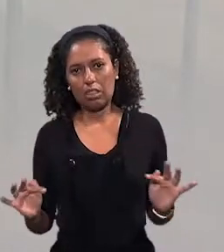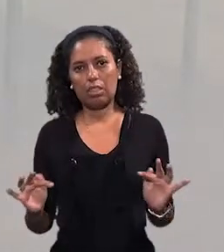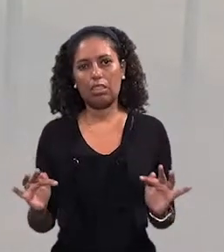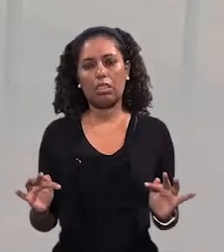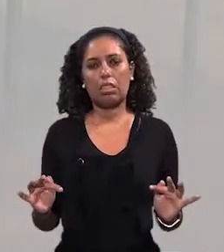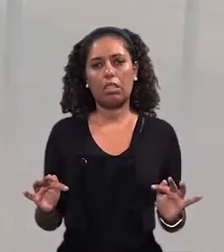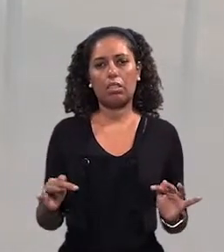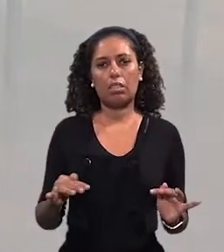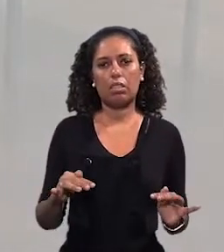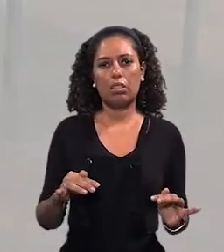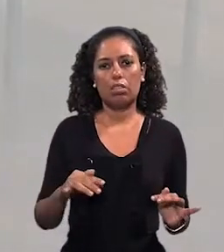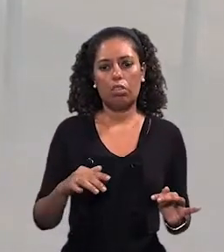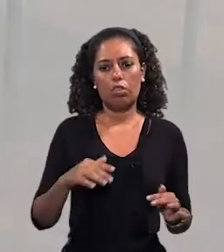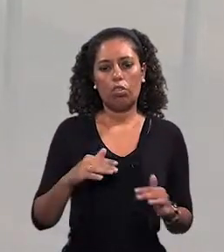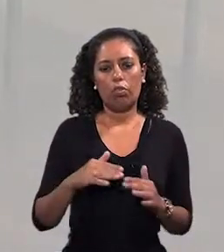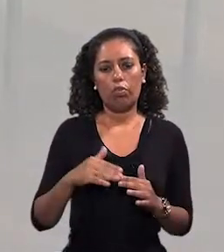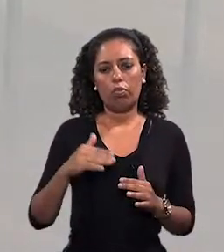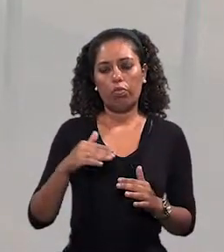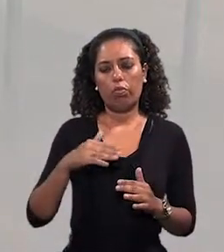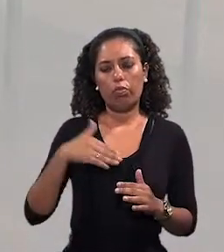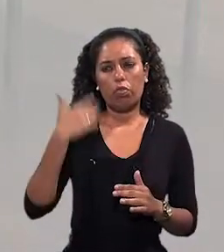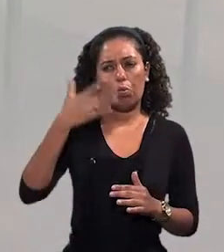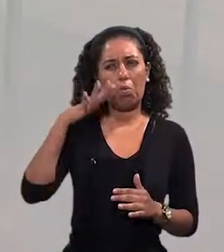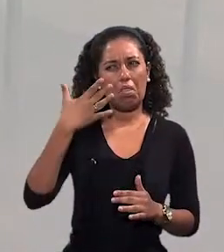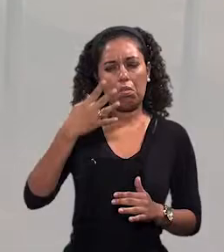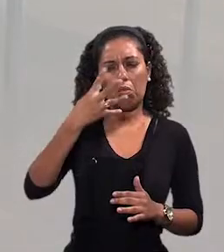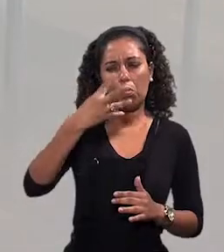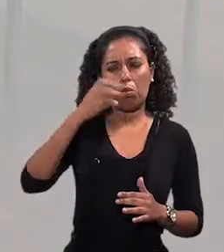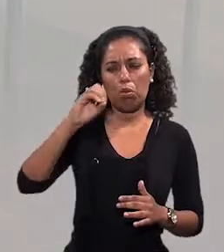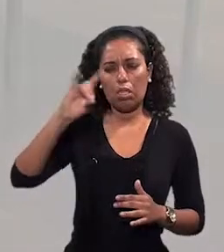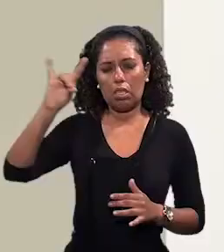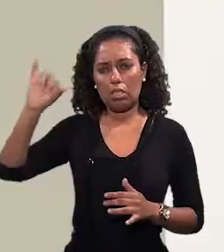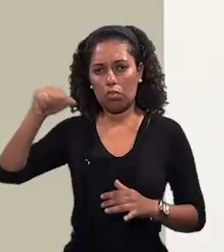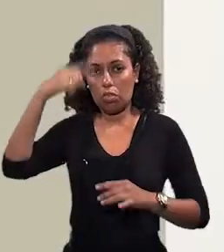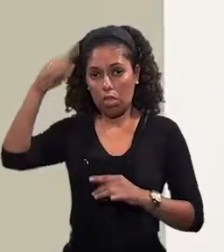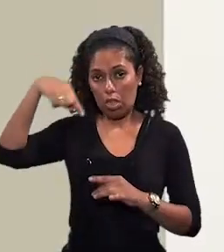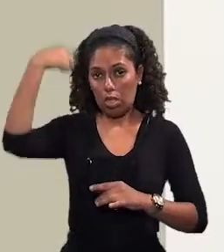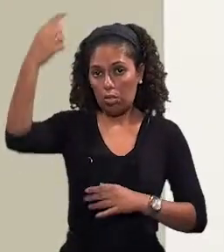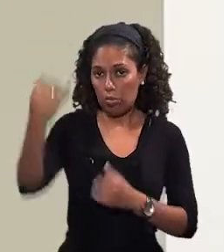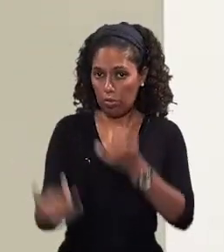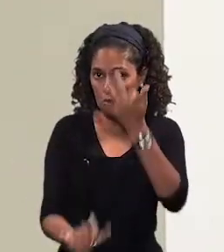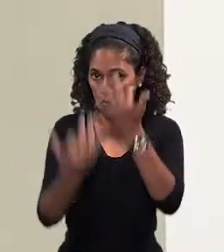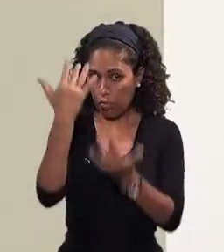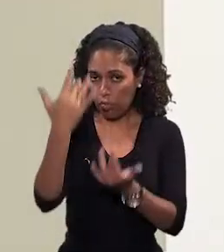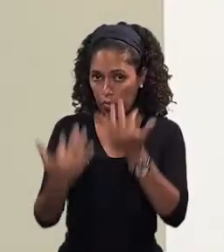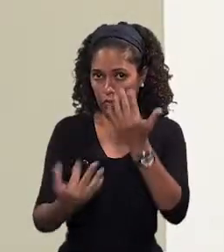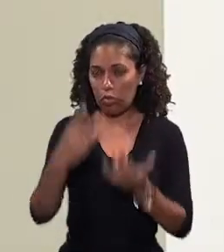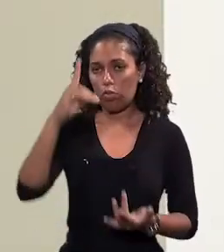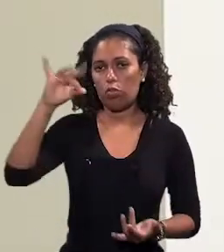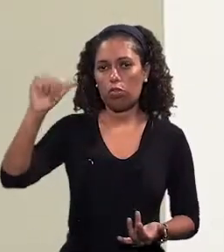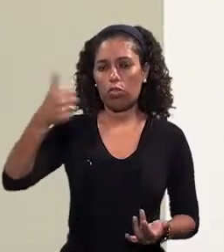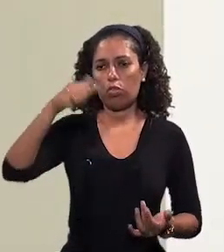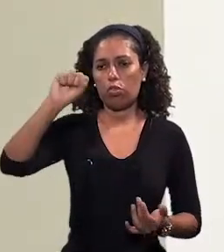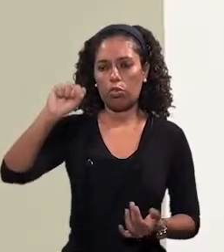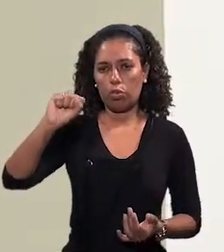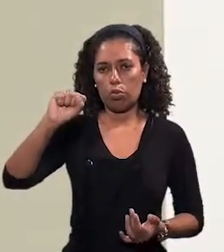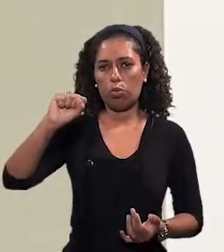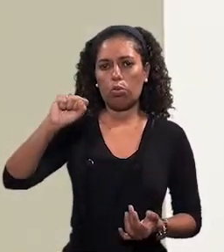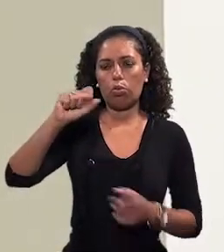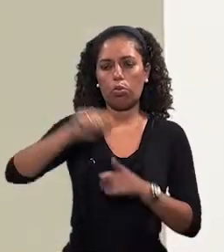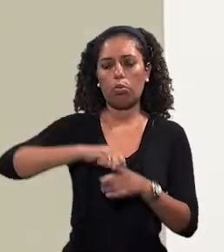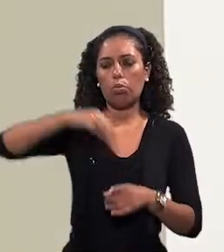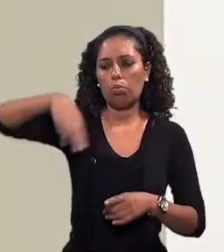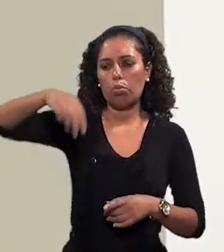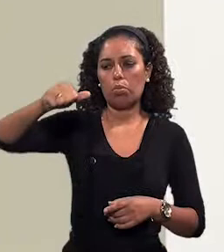esteve presente. Aconteceu até 40 dias após esse trágico incêndio no Ninho do Urubu, no dia 18 de